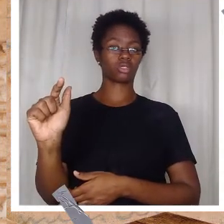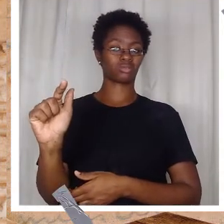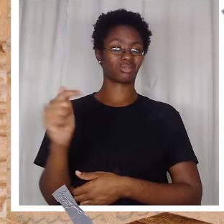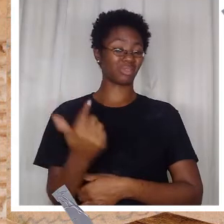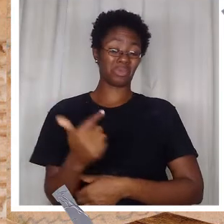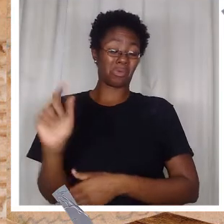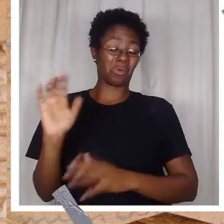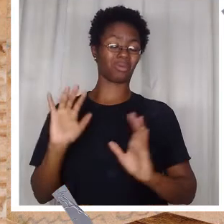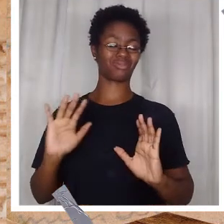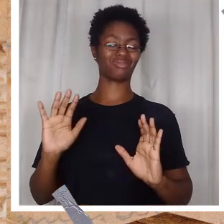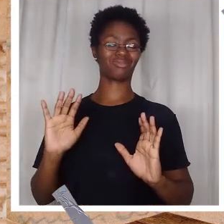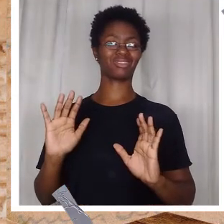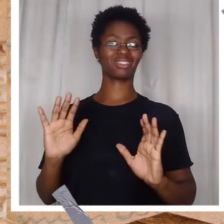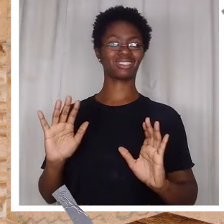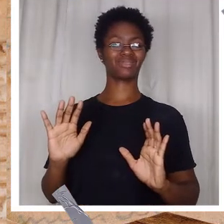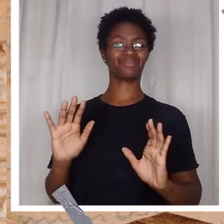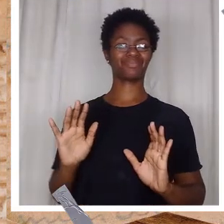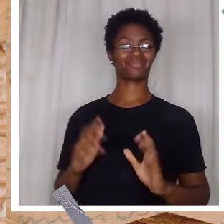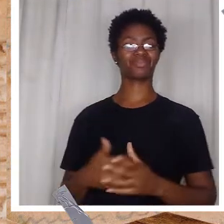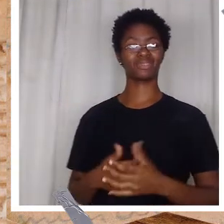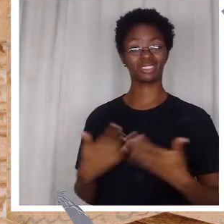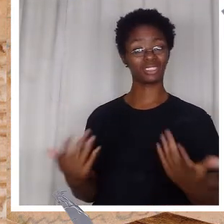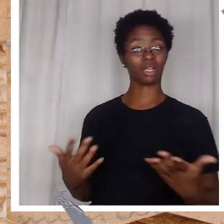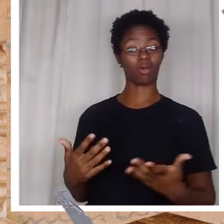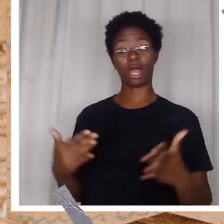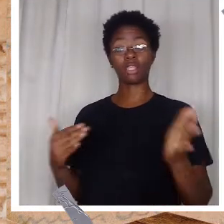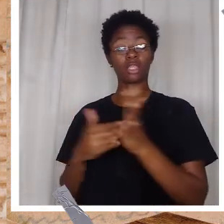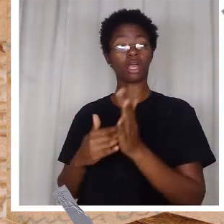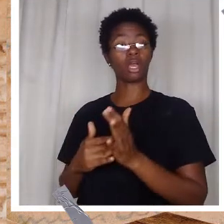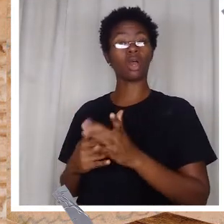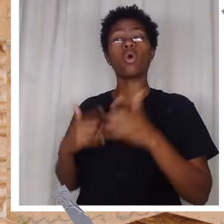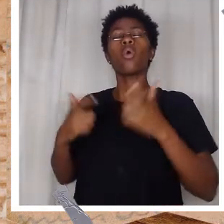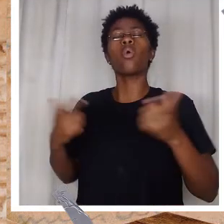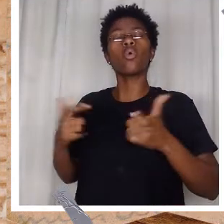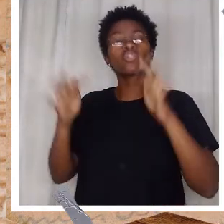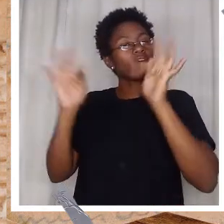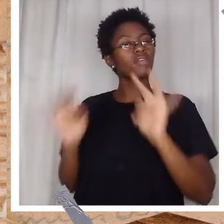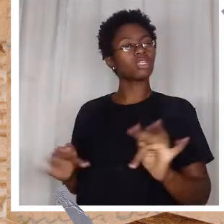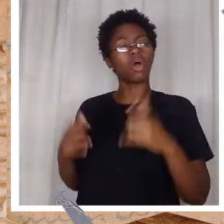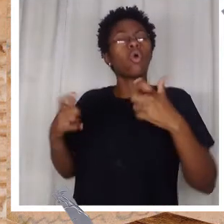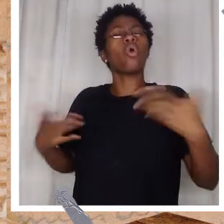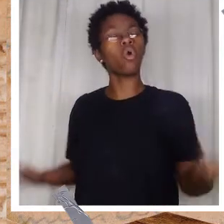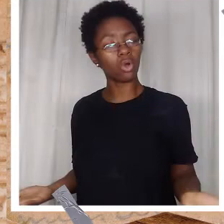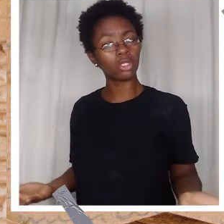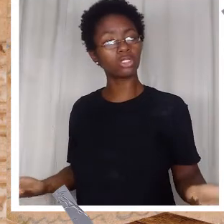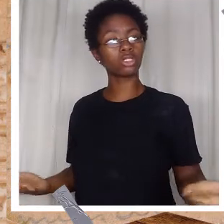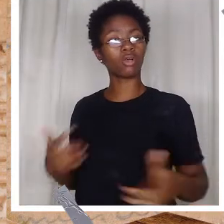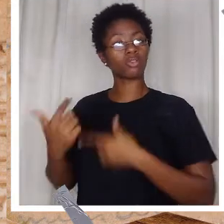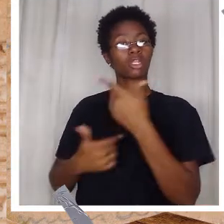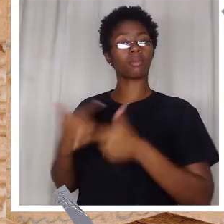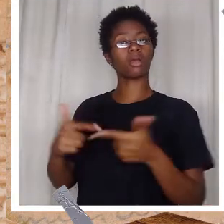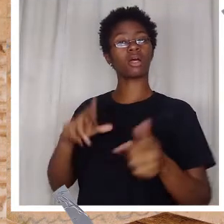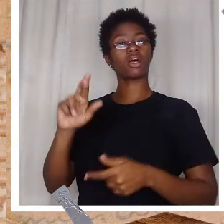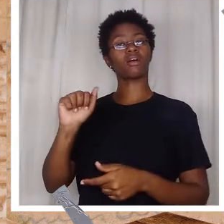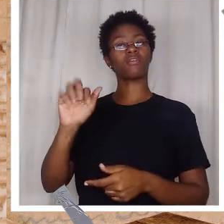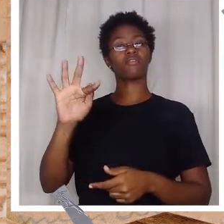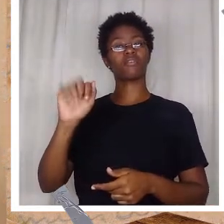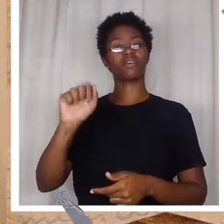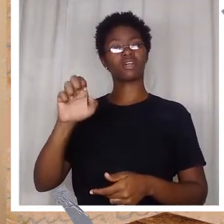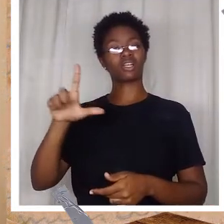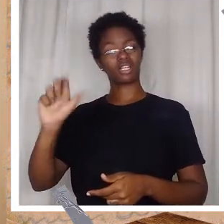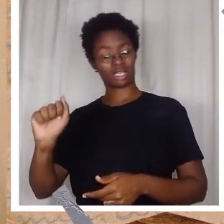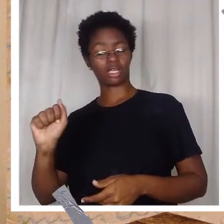sem contar, até Onde Está a Felicidade, é um trabalho da Rafaela Fernandes. Eu tenho um livro dela também, chamado A Poética